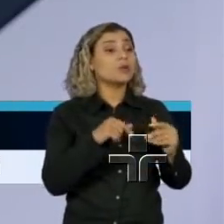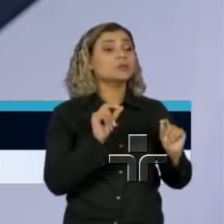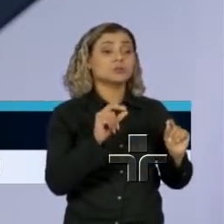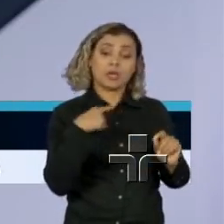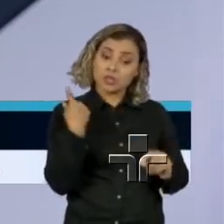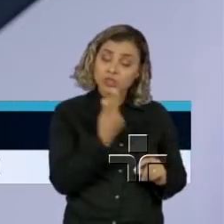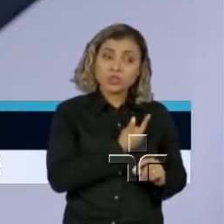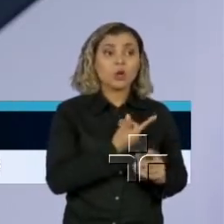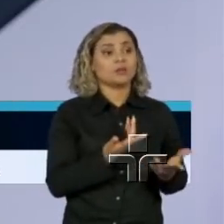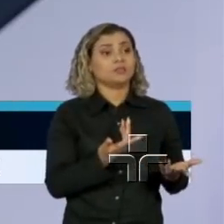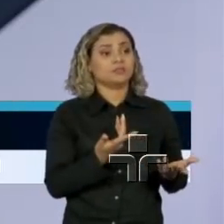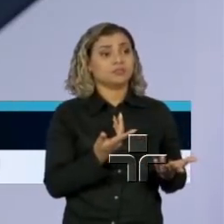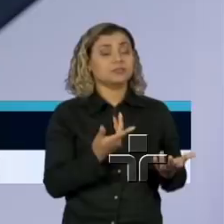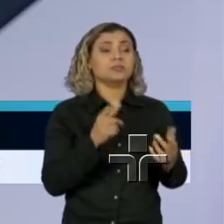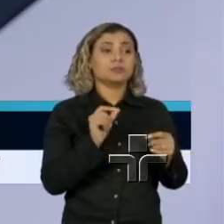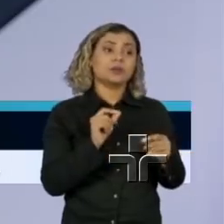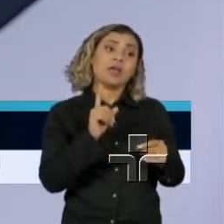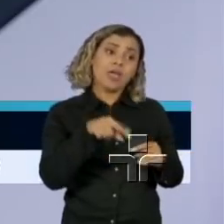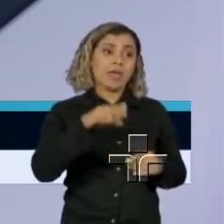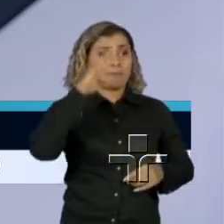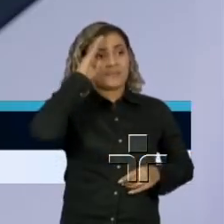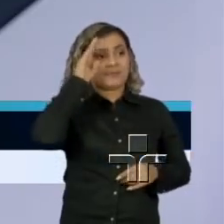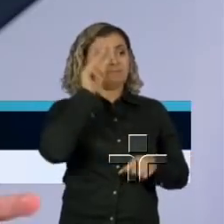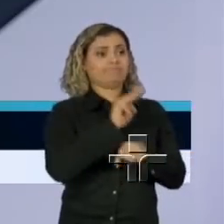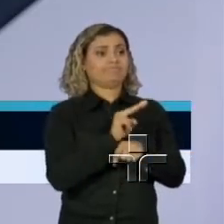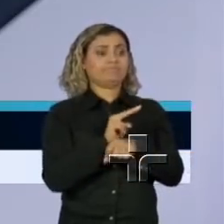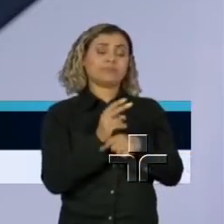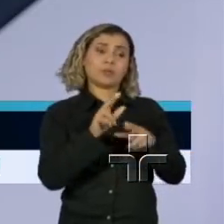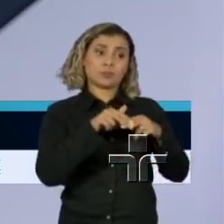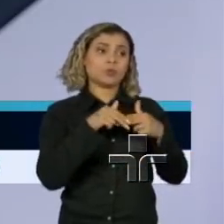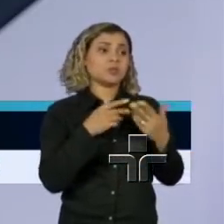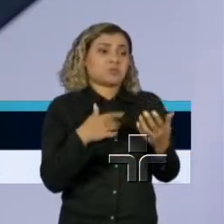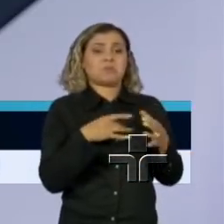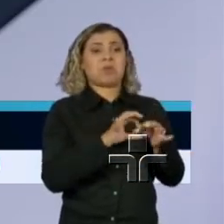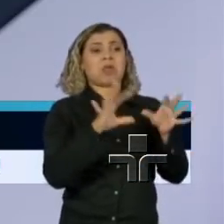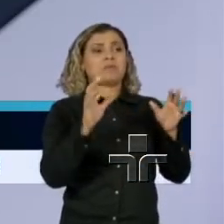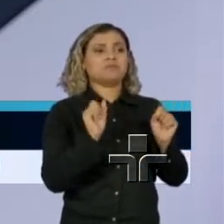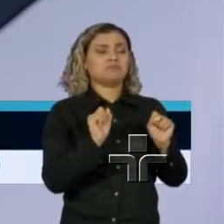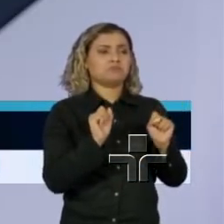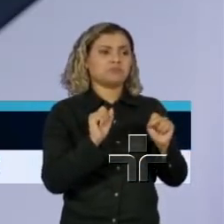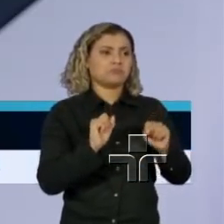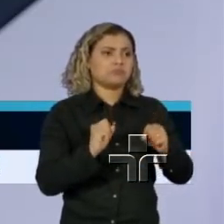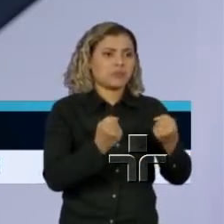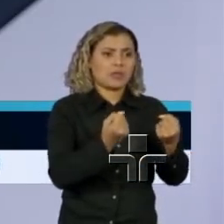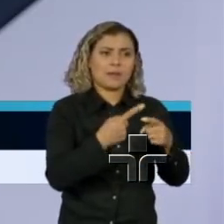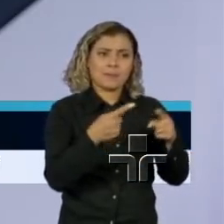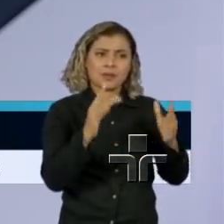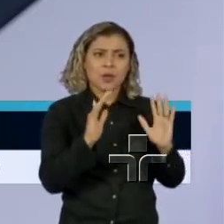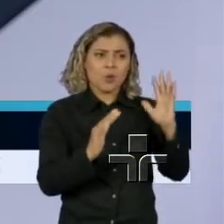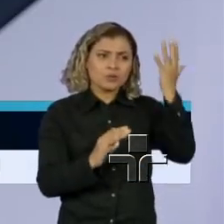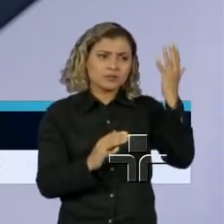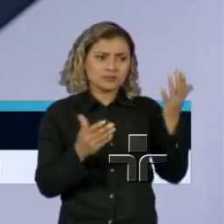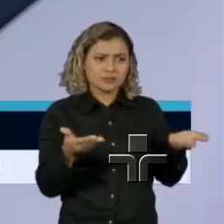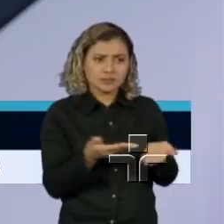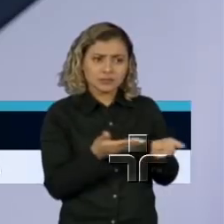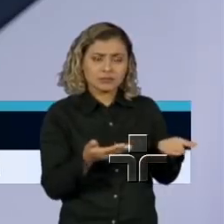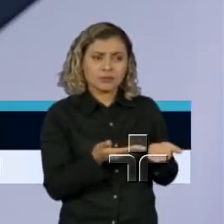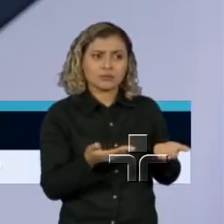nossos meninos, entendeu? E aí, então, vale tudo. Está acontecendo agora, se nós lembrarmos um